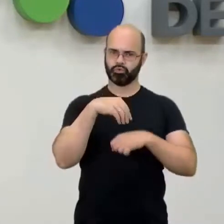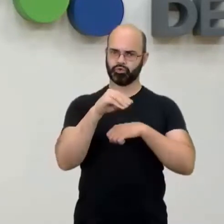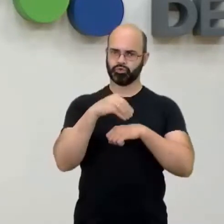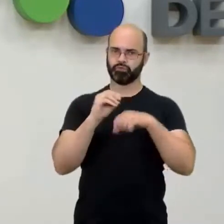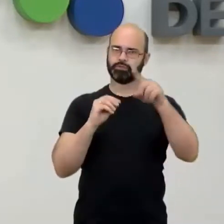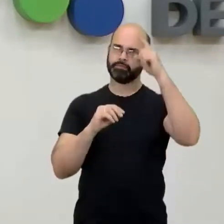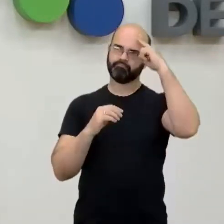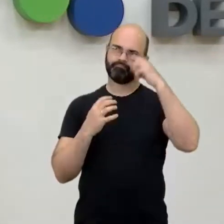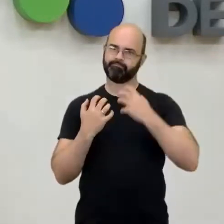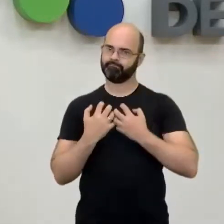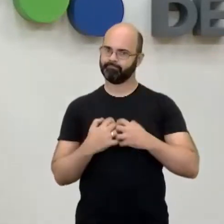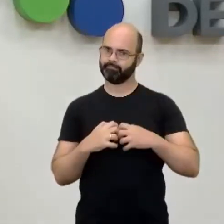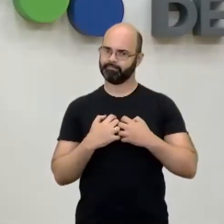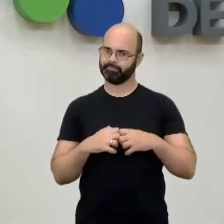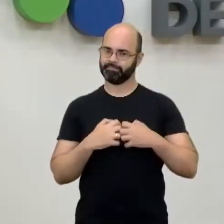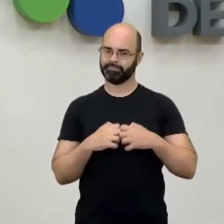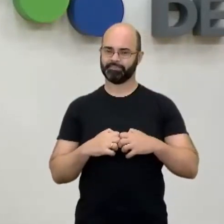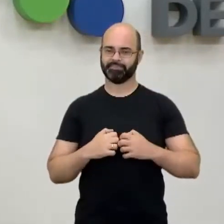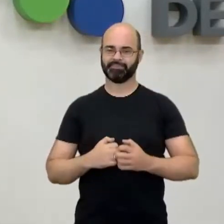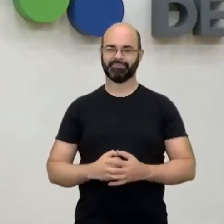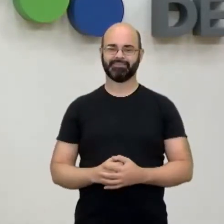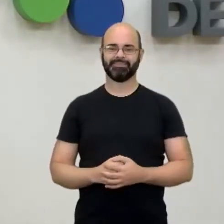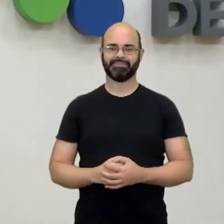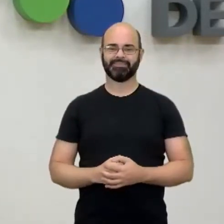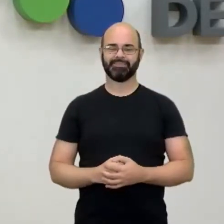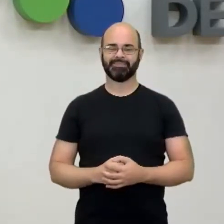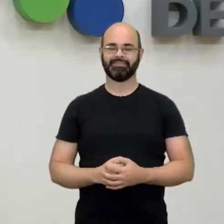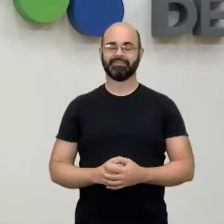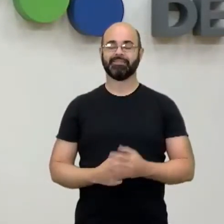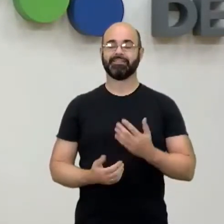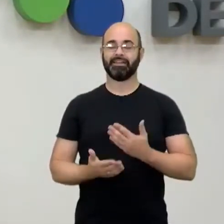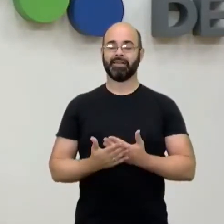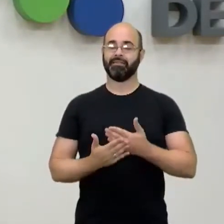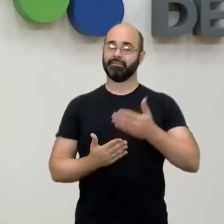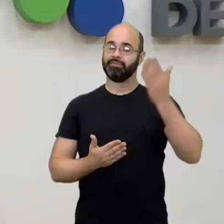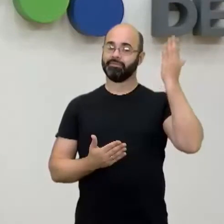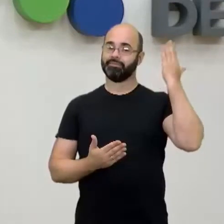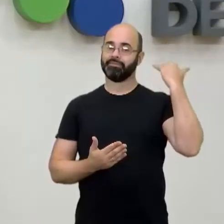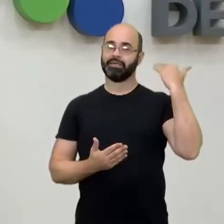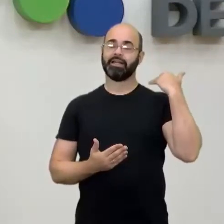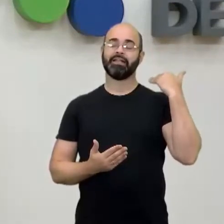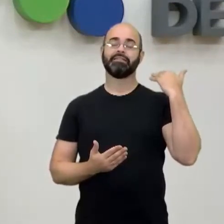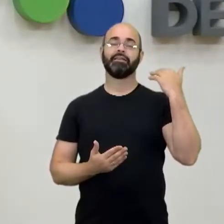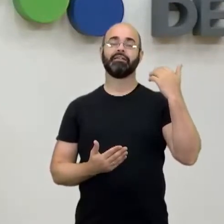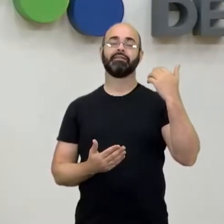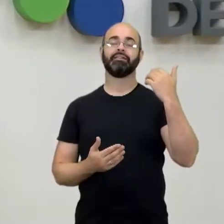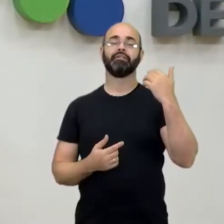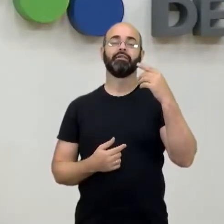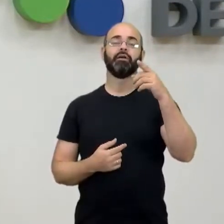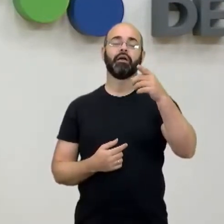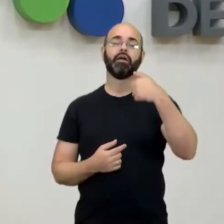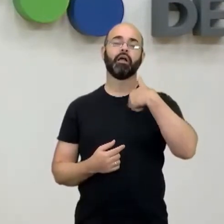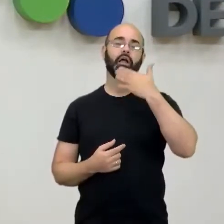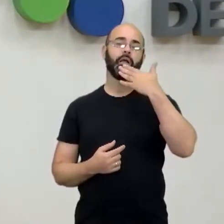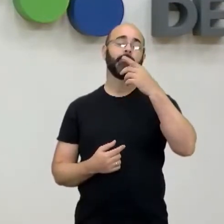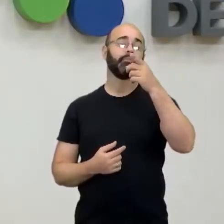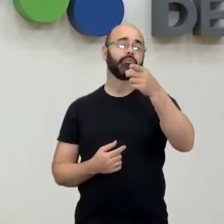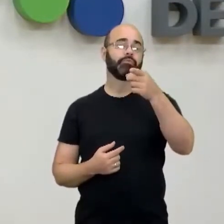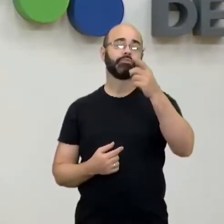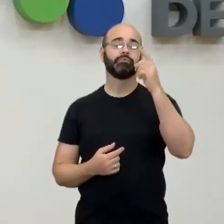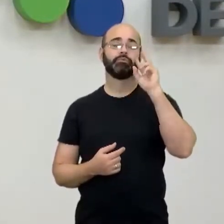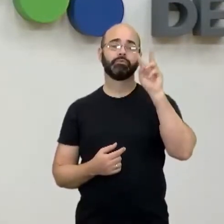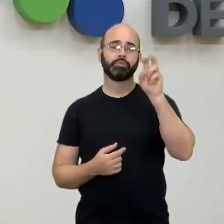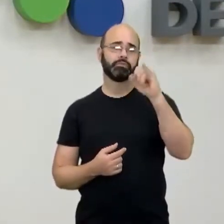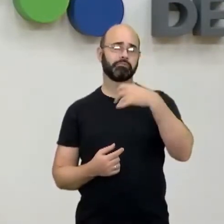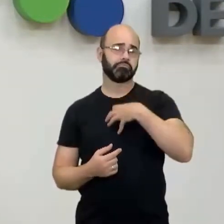questões. No primeiro conto, eu pedi para que vocês, isso foi na aula passada, né? Eu pedi para que vocês observassem apenas se estava se